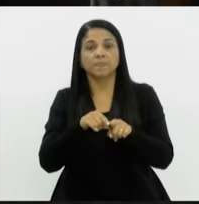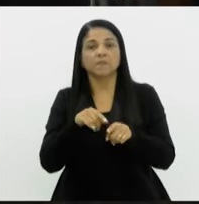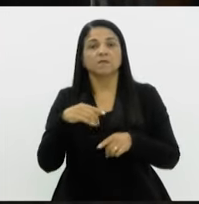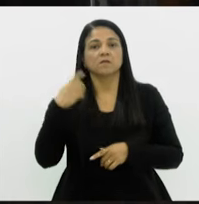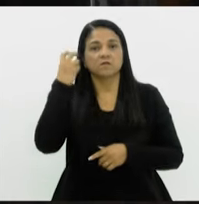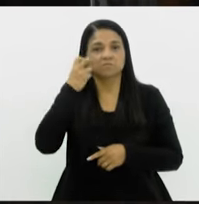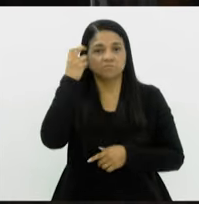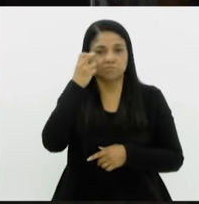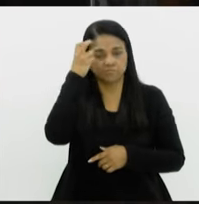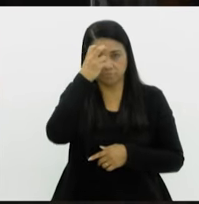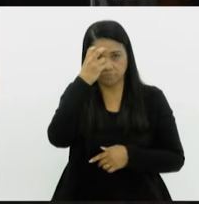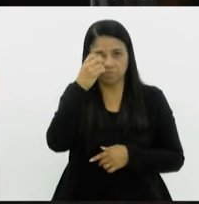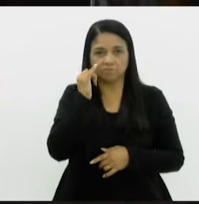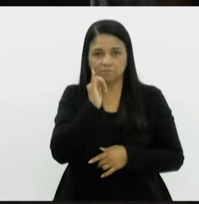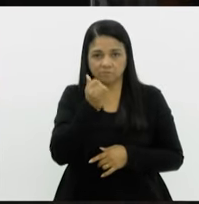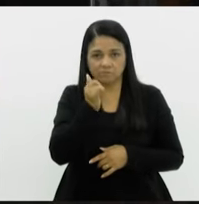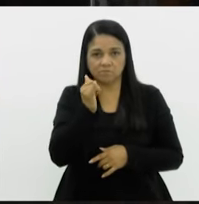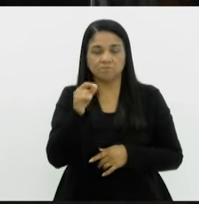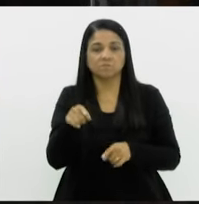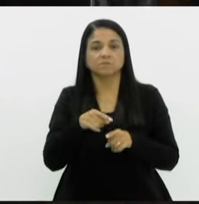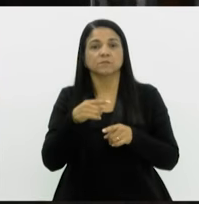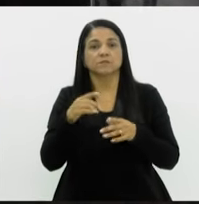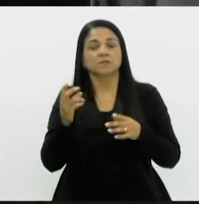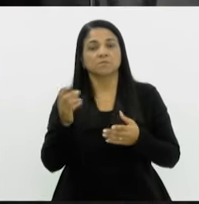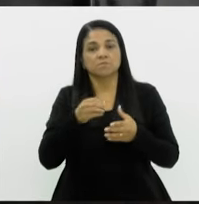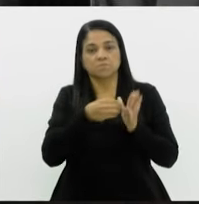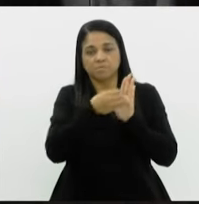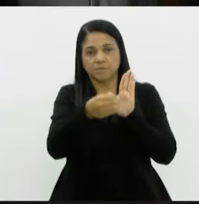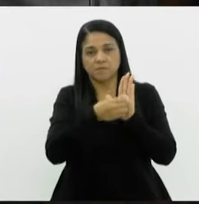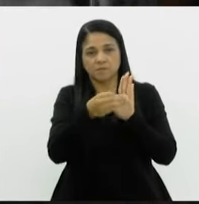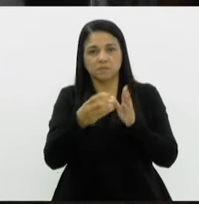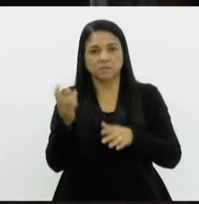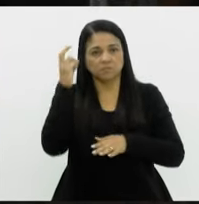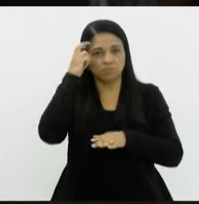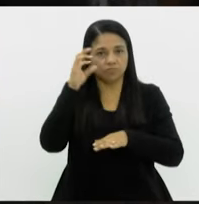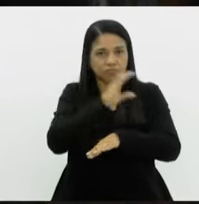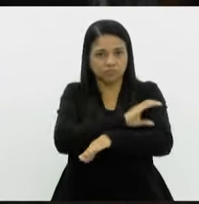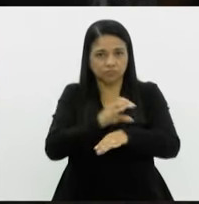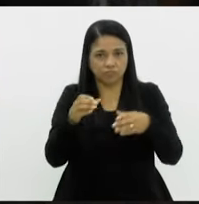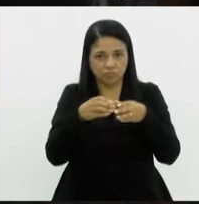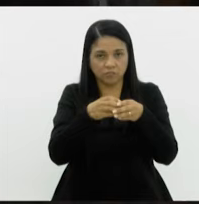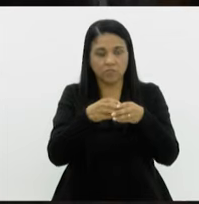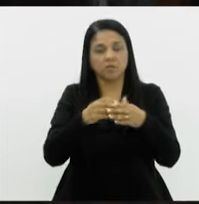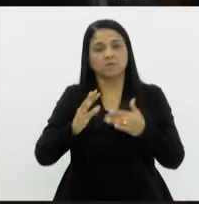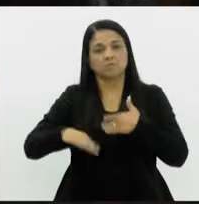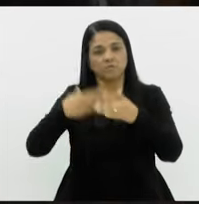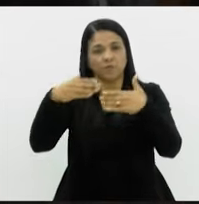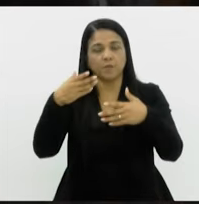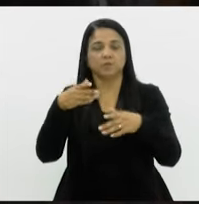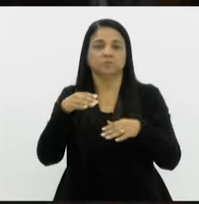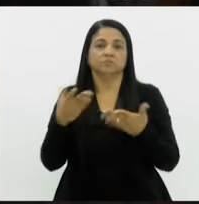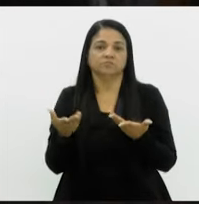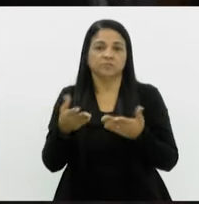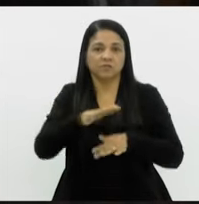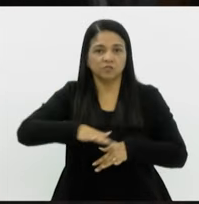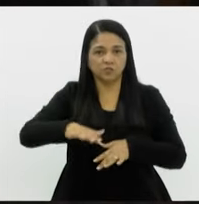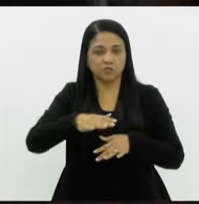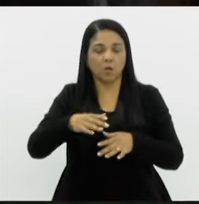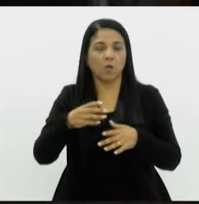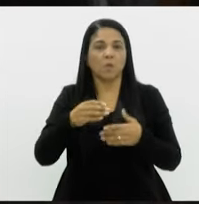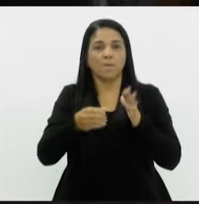Lima. Pendente de parecer das comissões de Cultura e de Assuntos Municipais e Desenvolvimento Regionais. Para emitir parecer pela Comissão de